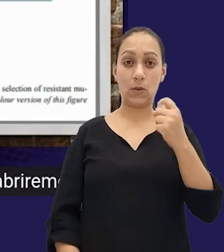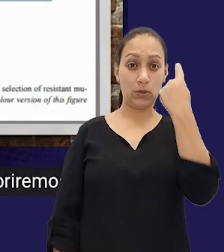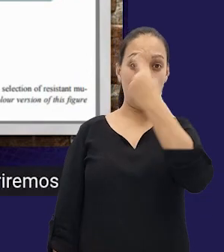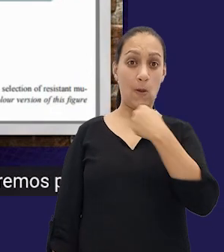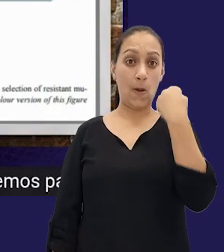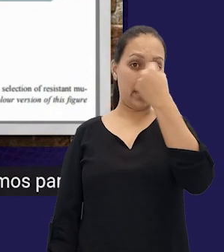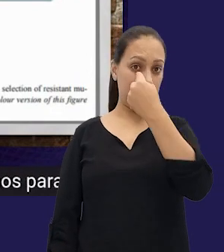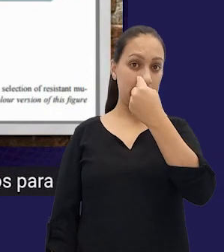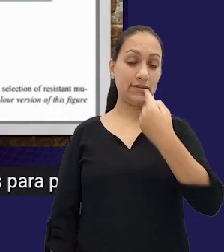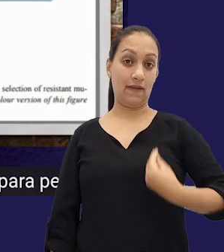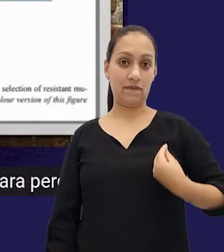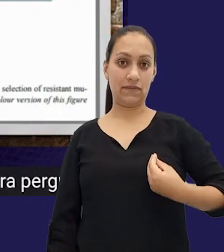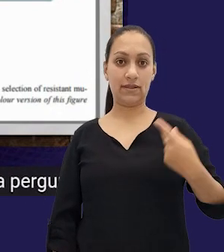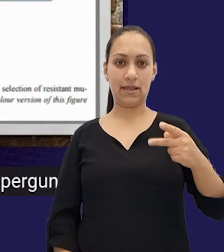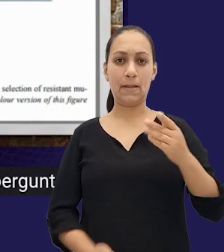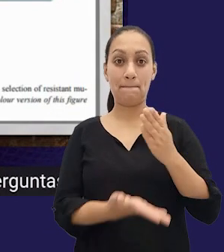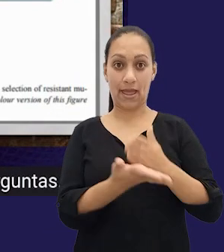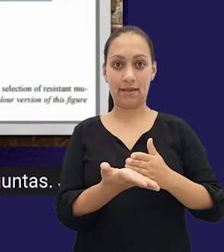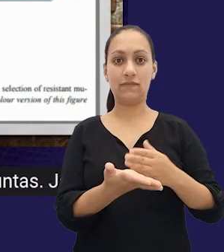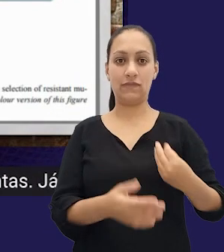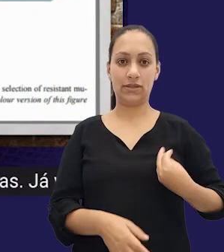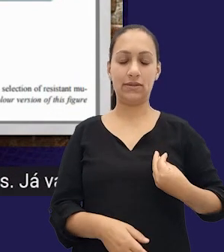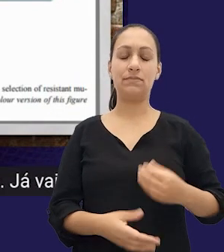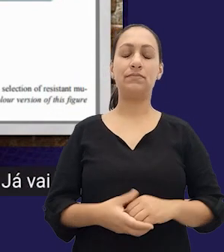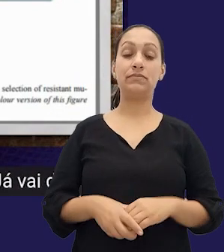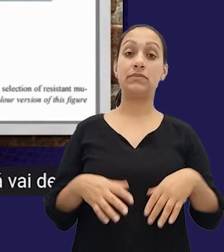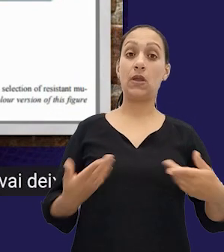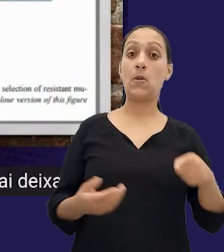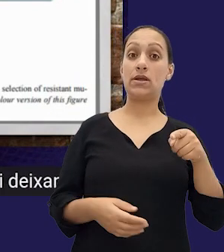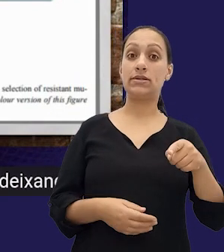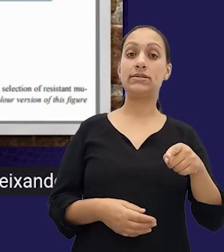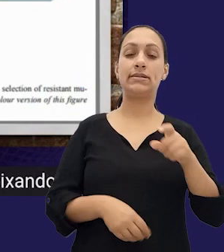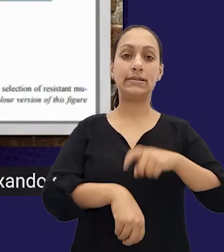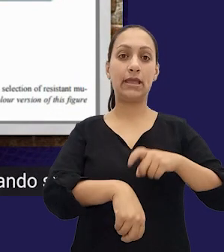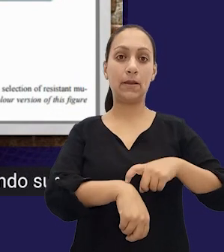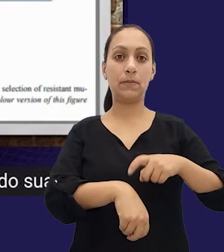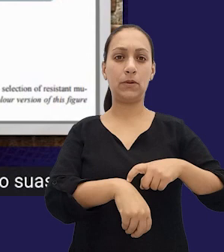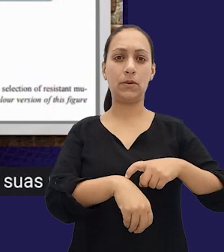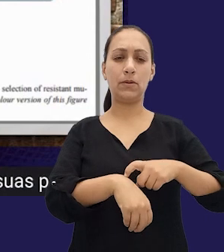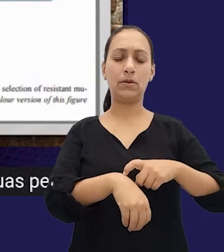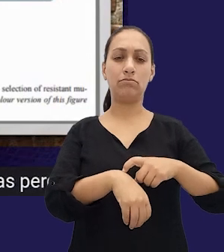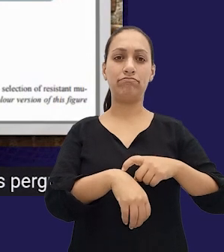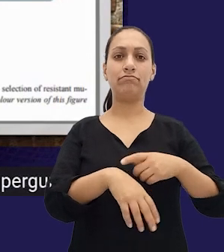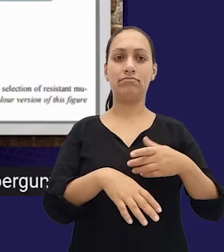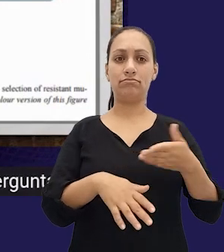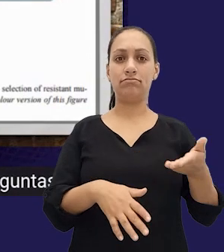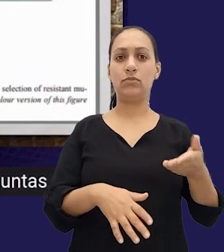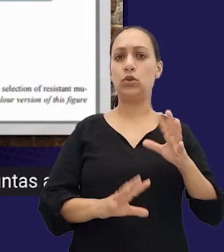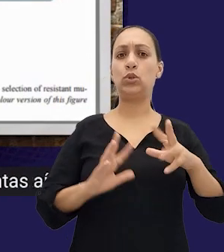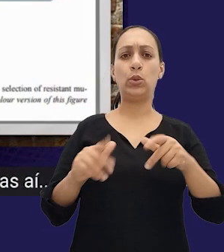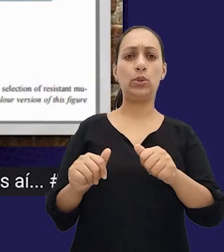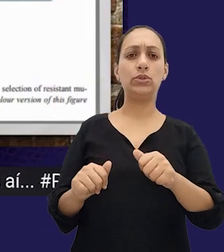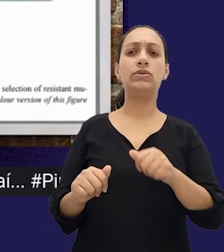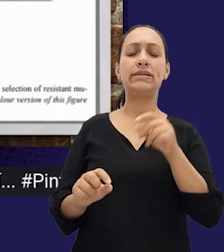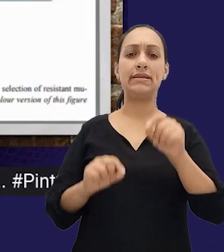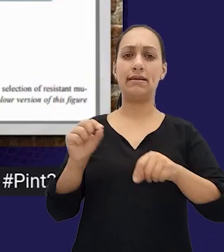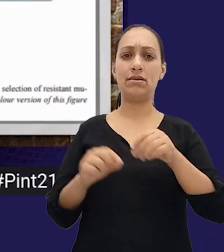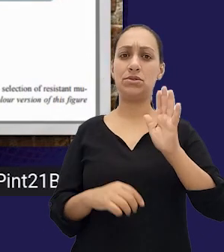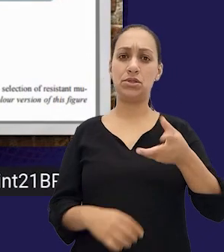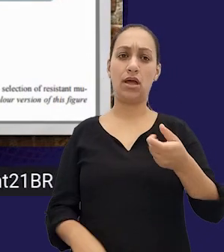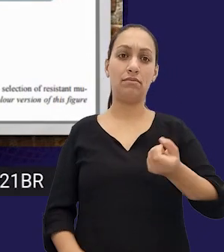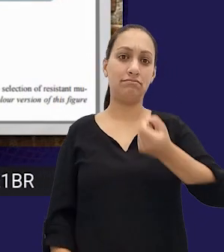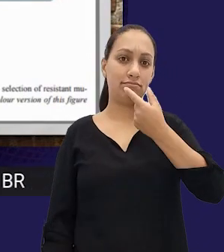certo? O que acontece, então? Com esse tempo de meia-vida prolongado, todos aqui, quem já fez uso